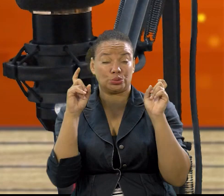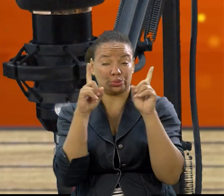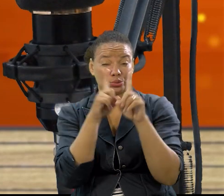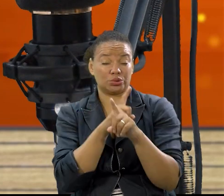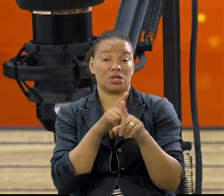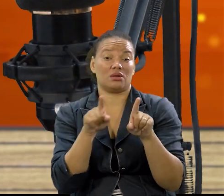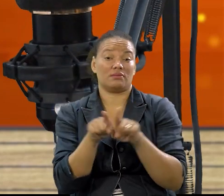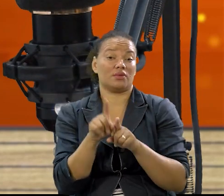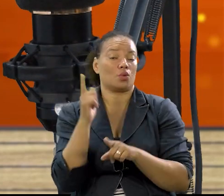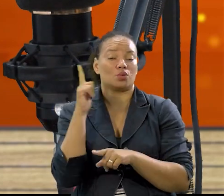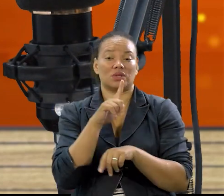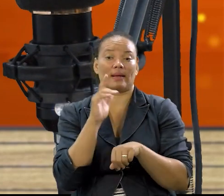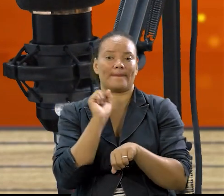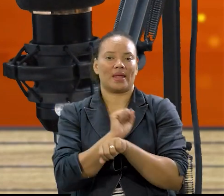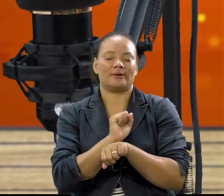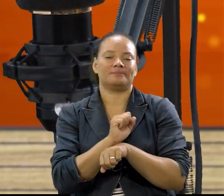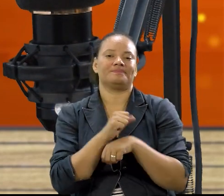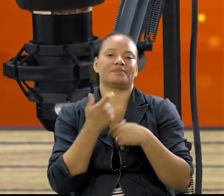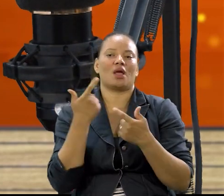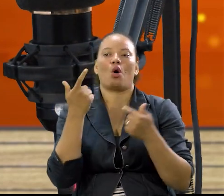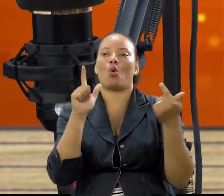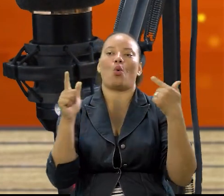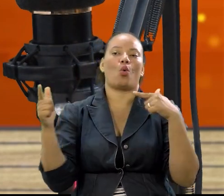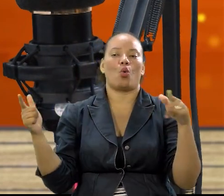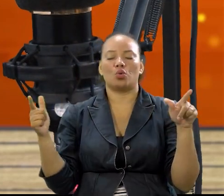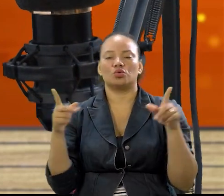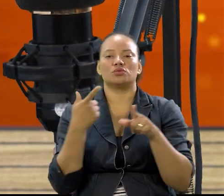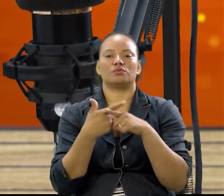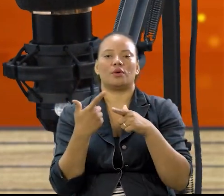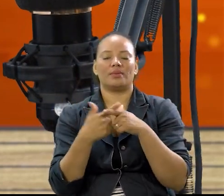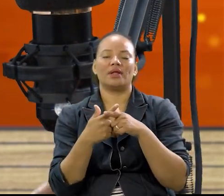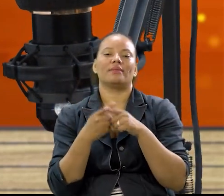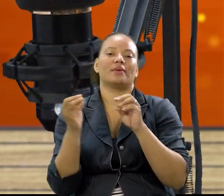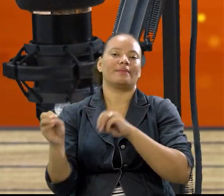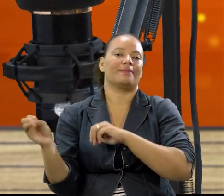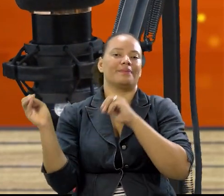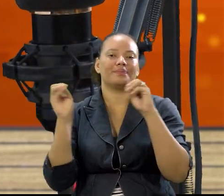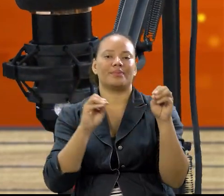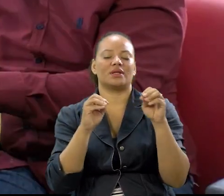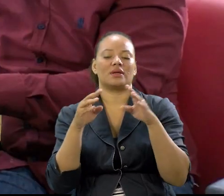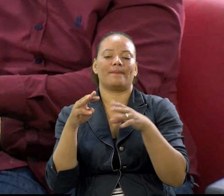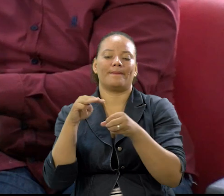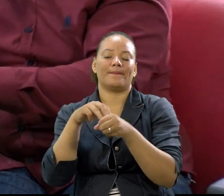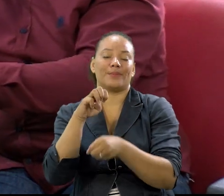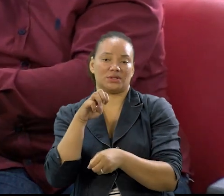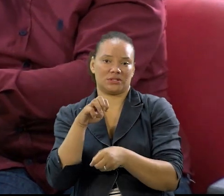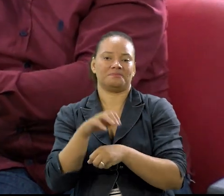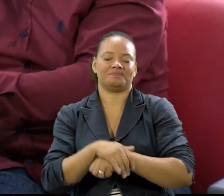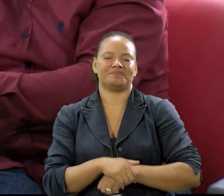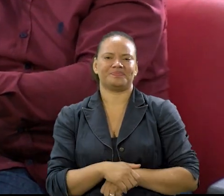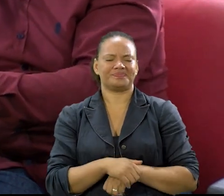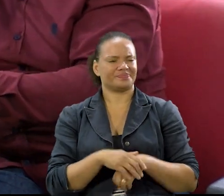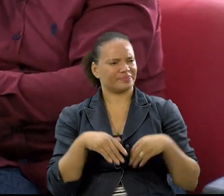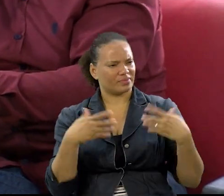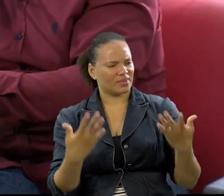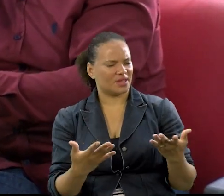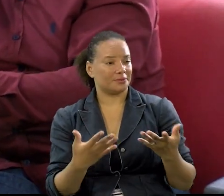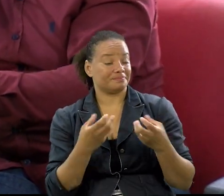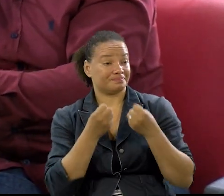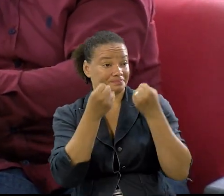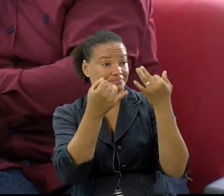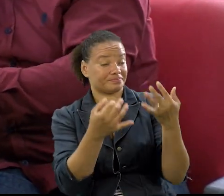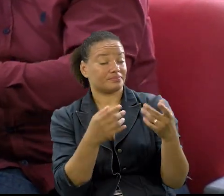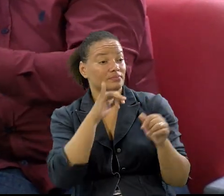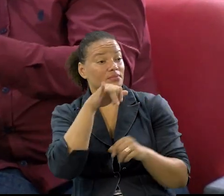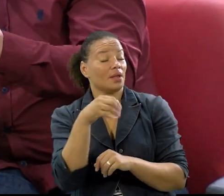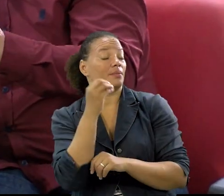casos mais simples são referenciados para as unidades do município né mas mas Sérgio deixa vamos aproveitar aqui você pode chegar mais pertinho um